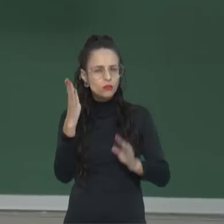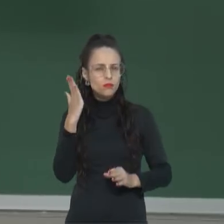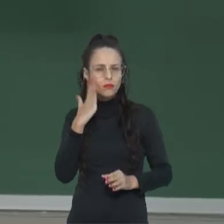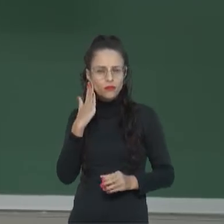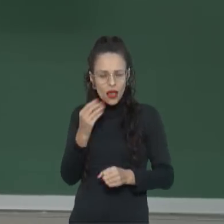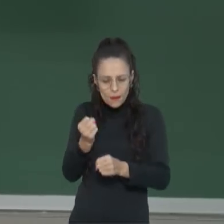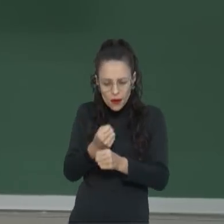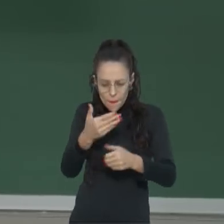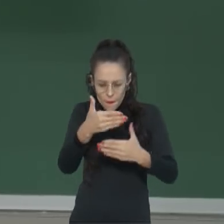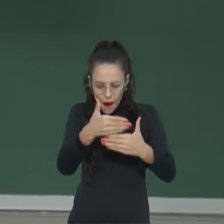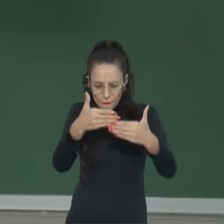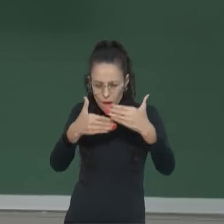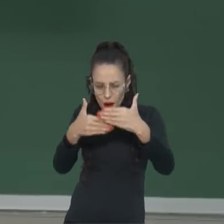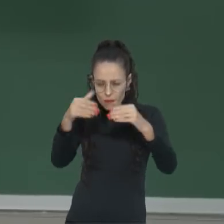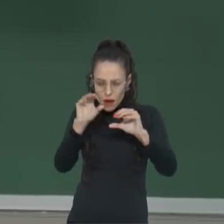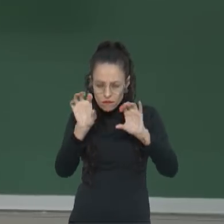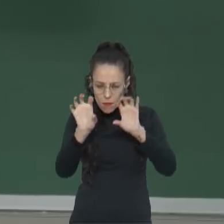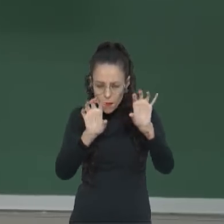com pedra?